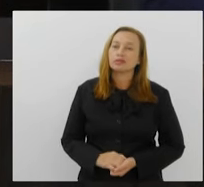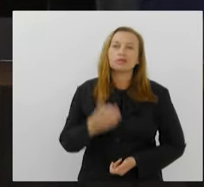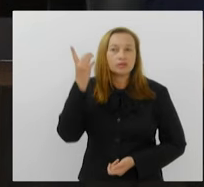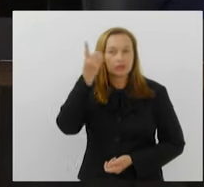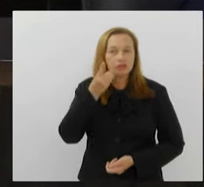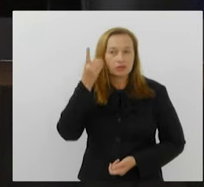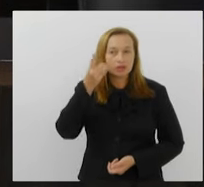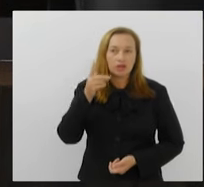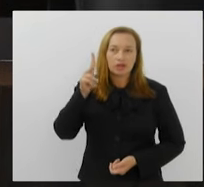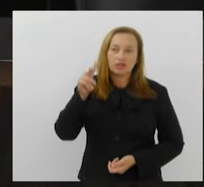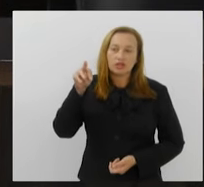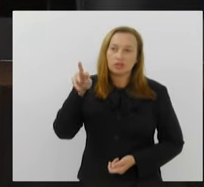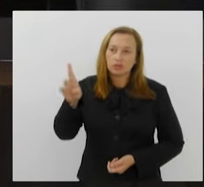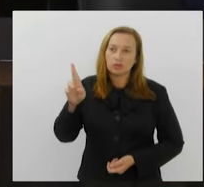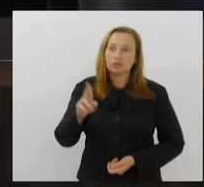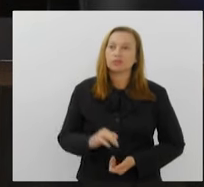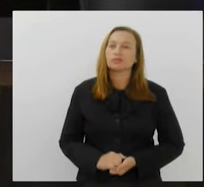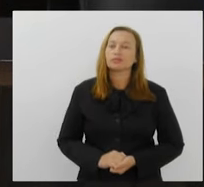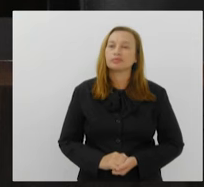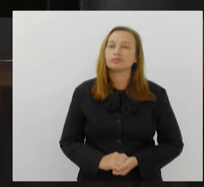Deputado Vitor Júnior.